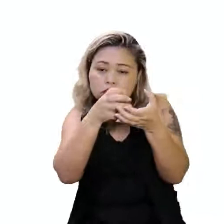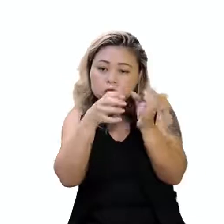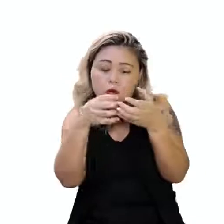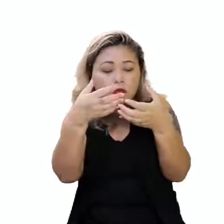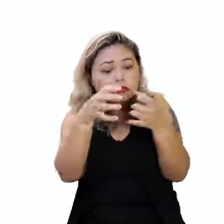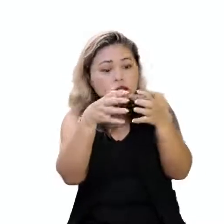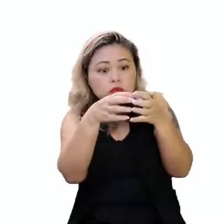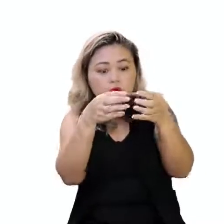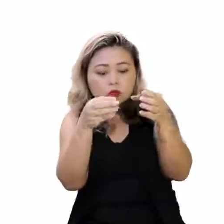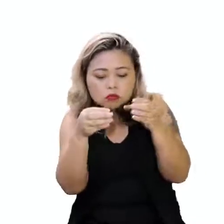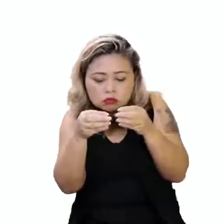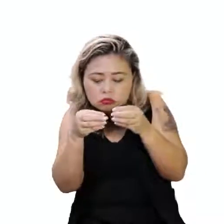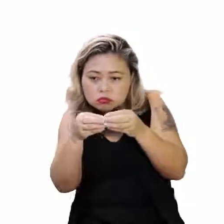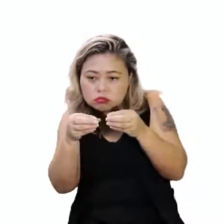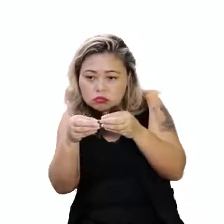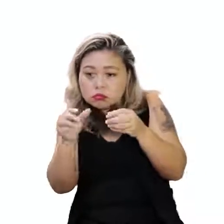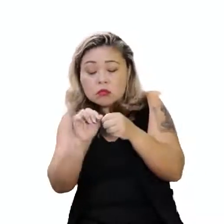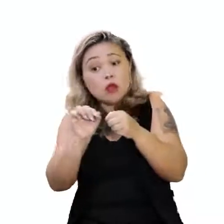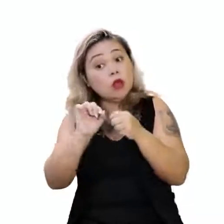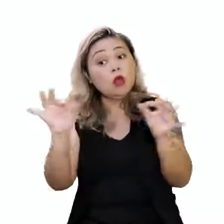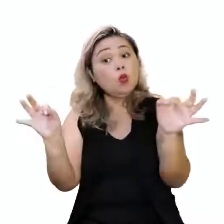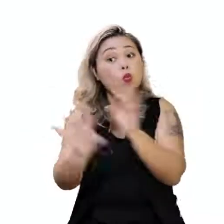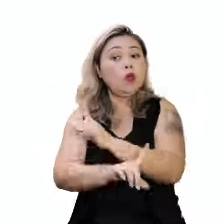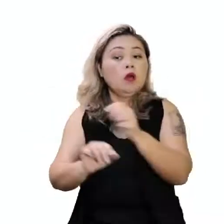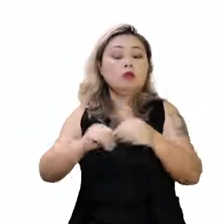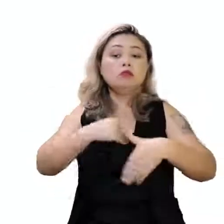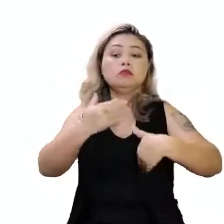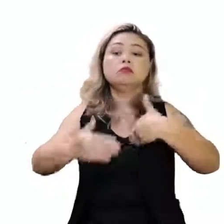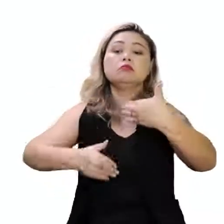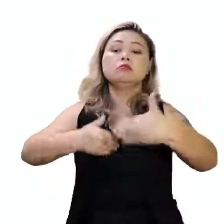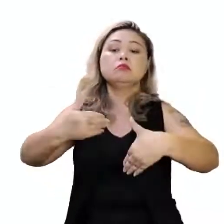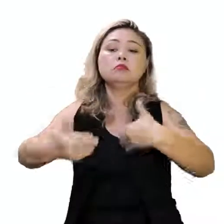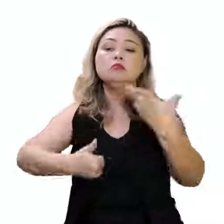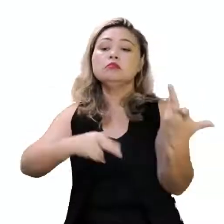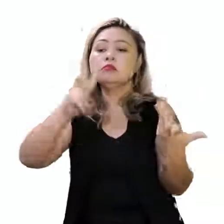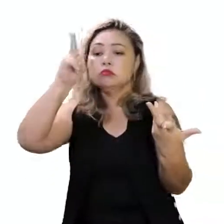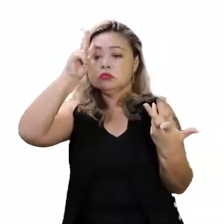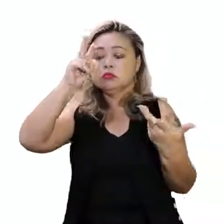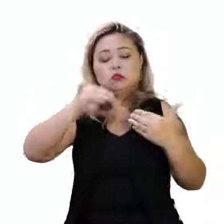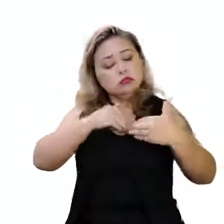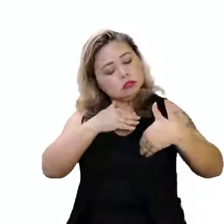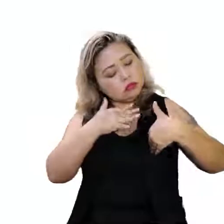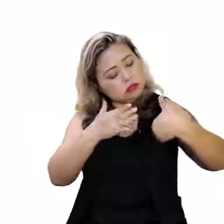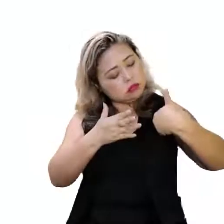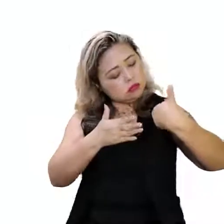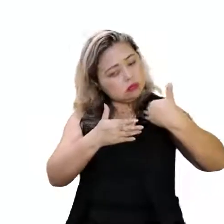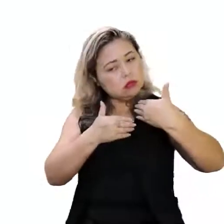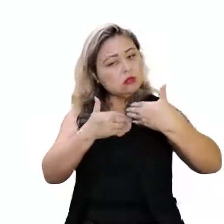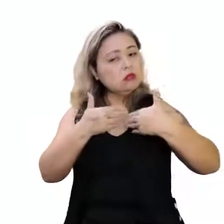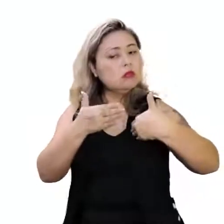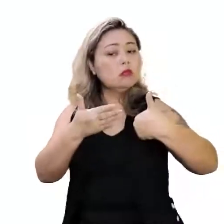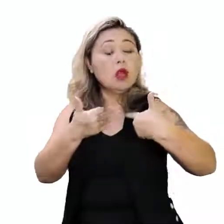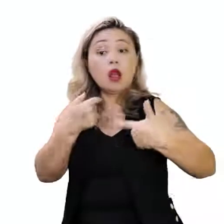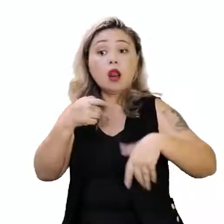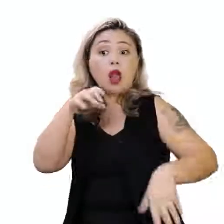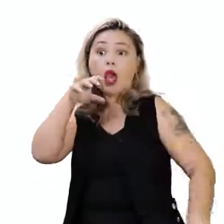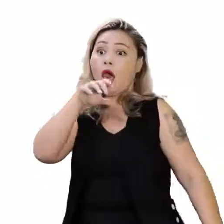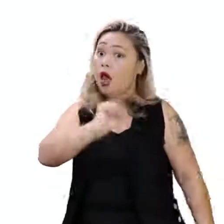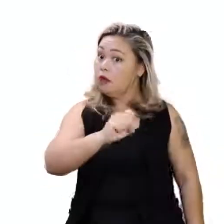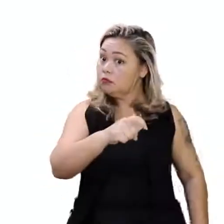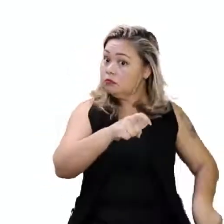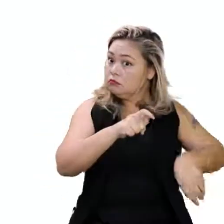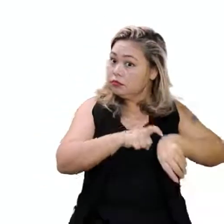subespécies, quer dizer que o processo de especiação ainda não foi concluído, ela está acontecendo. Lembra que é progressivo, tá? Não é da noite para o